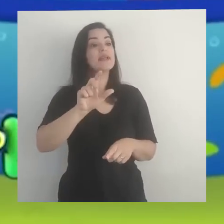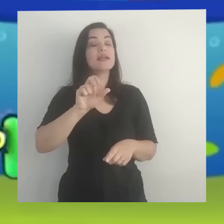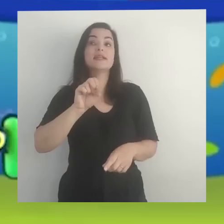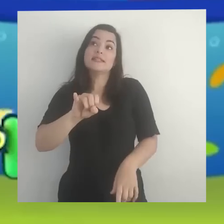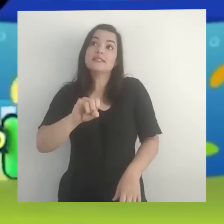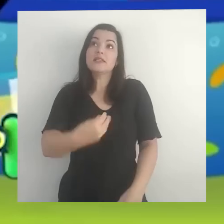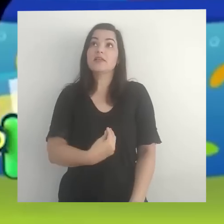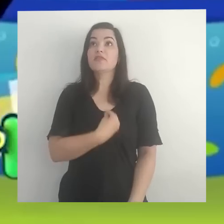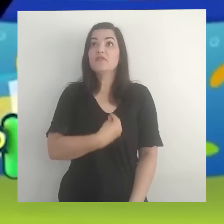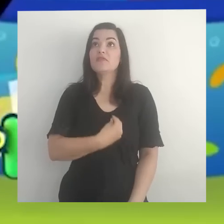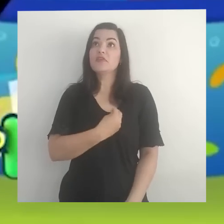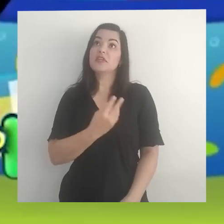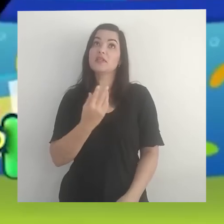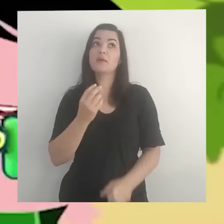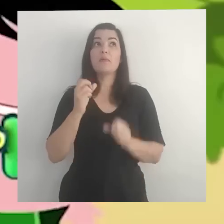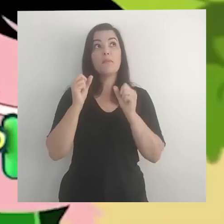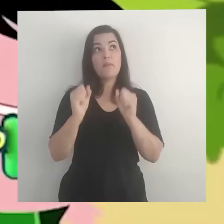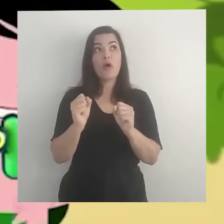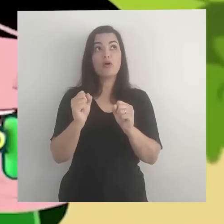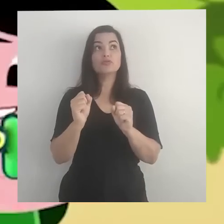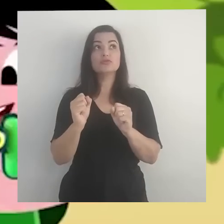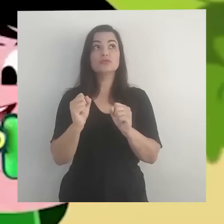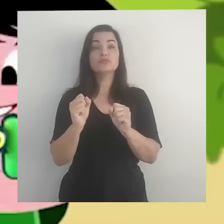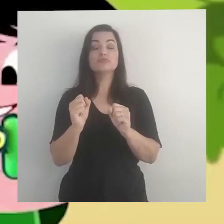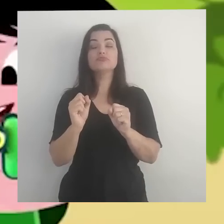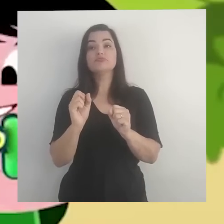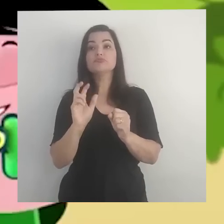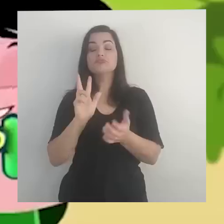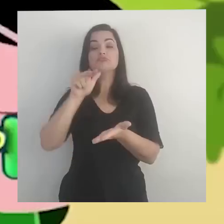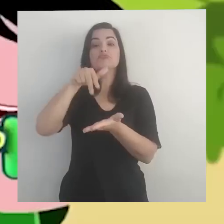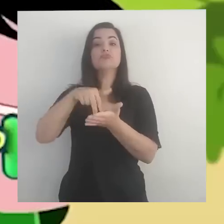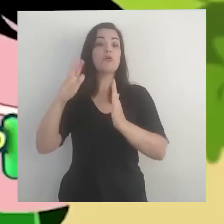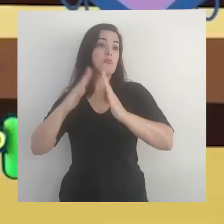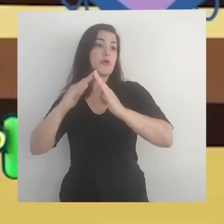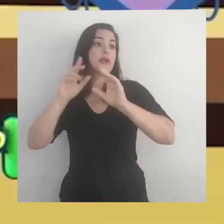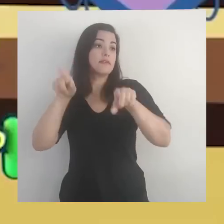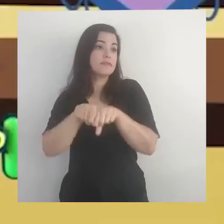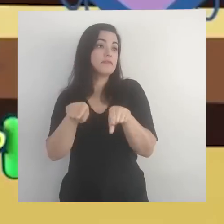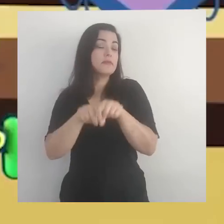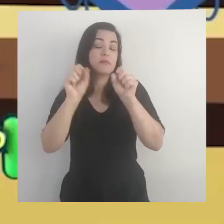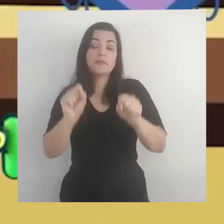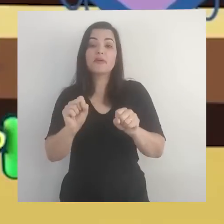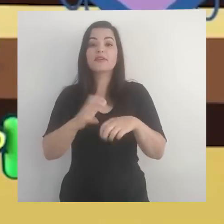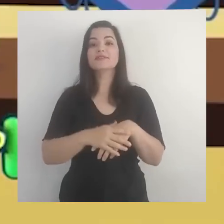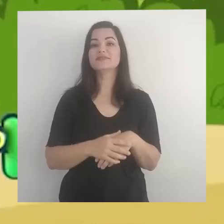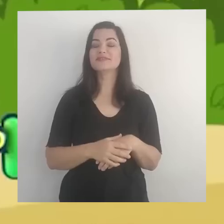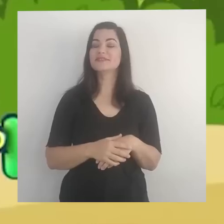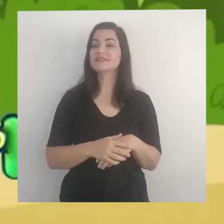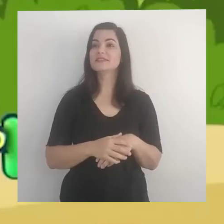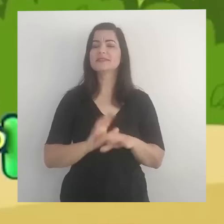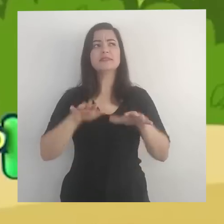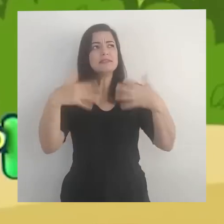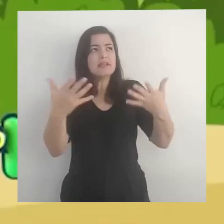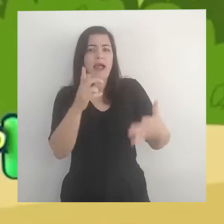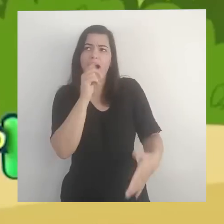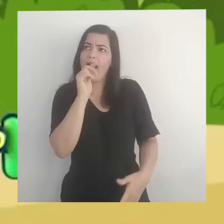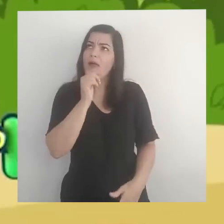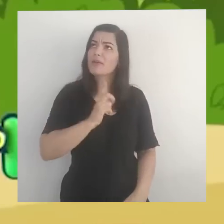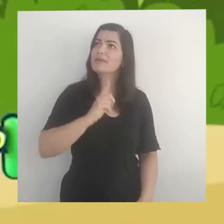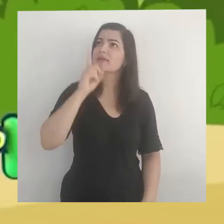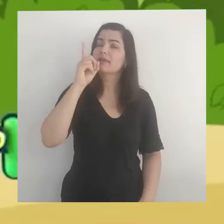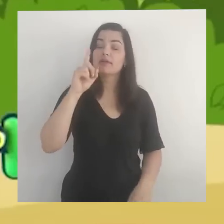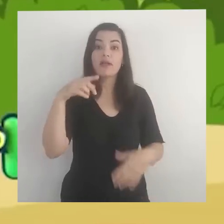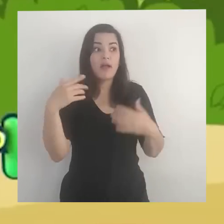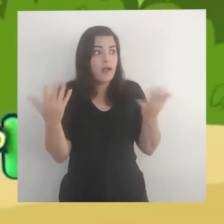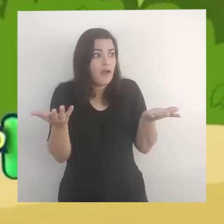vida, é porque dá pra morar lá. Tá, mas será que tem água em Marte? Será?